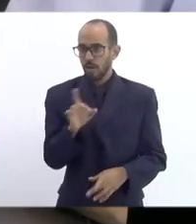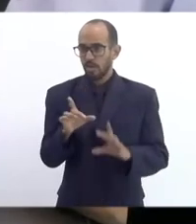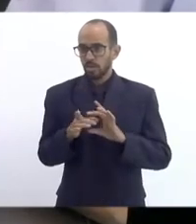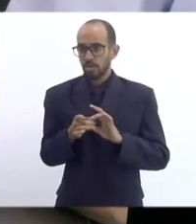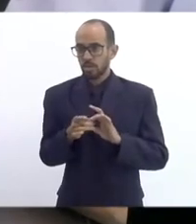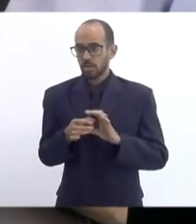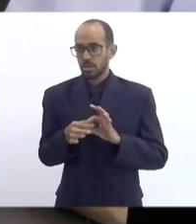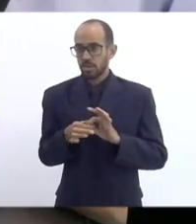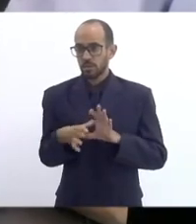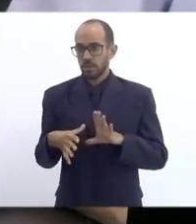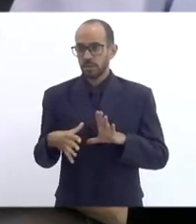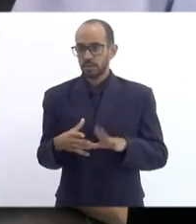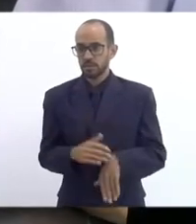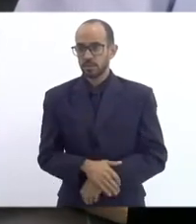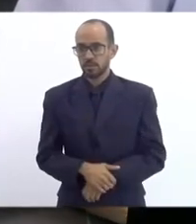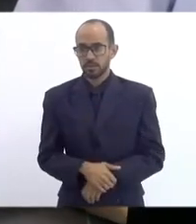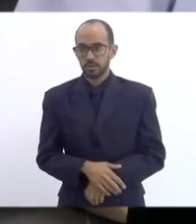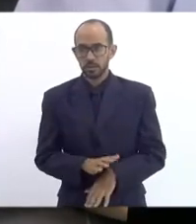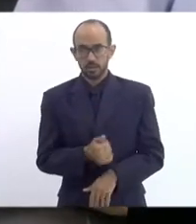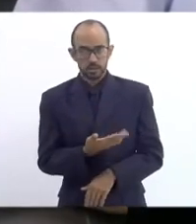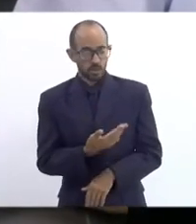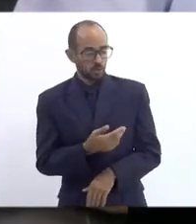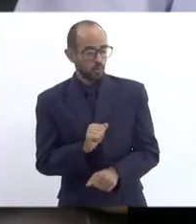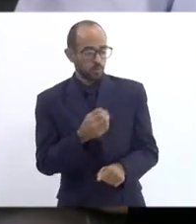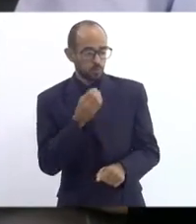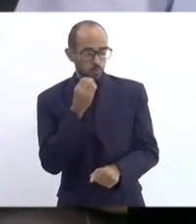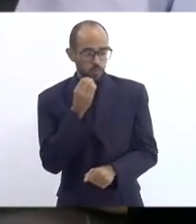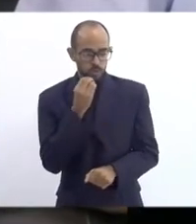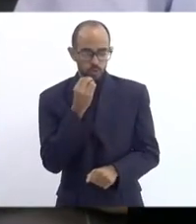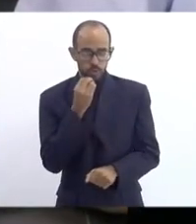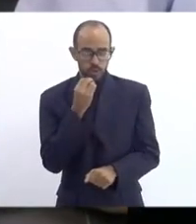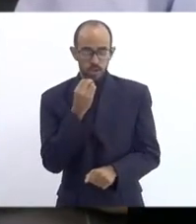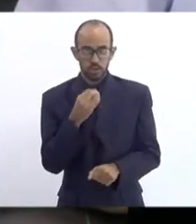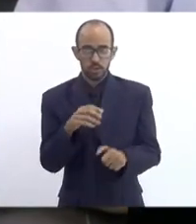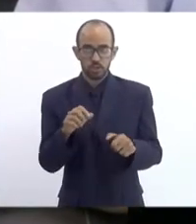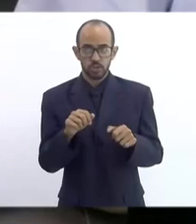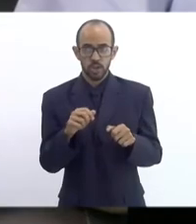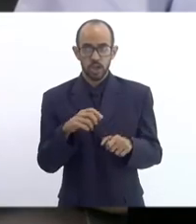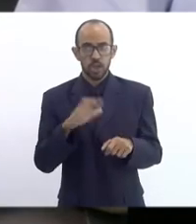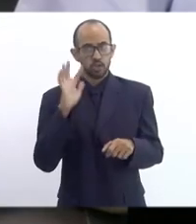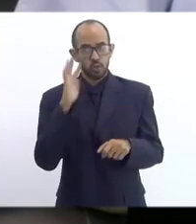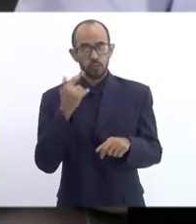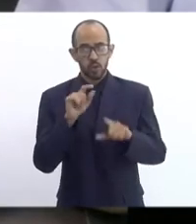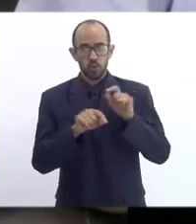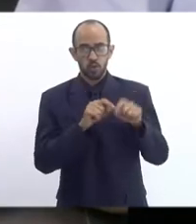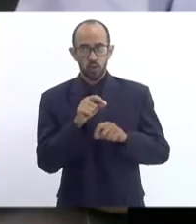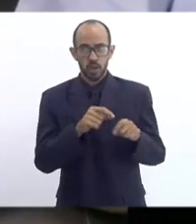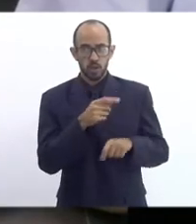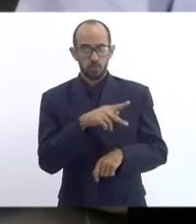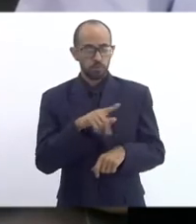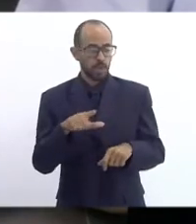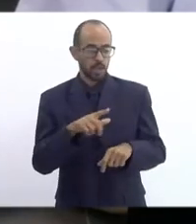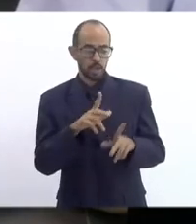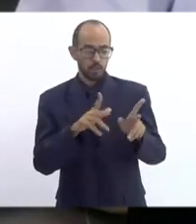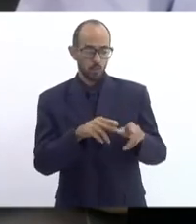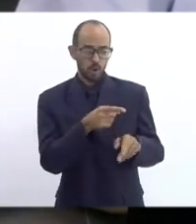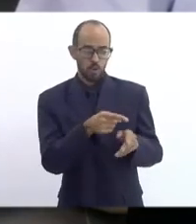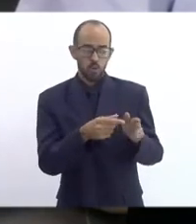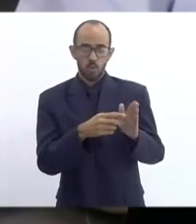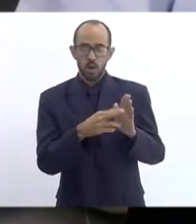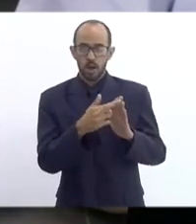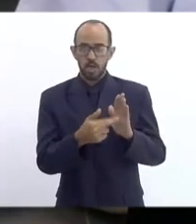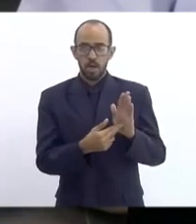invés do nosso pedido de vista conjunto, a gente podia adotar nesse projeto o mesmo critério que a gente adotou. Sim,